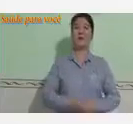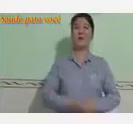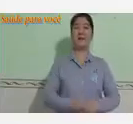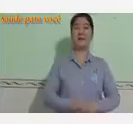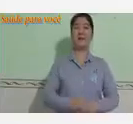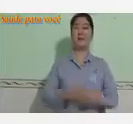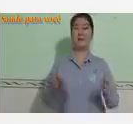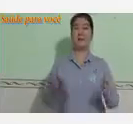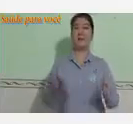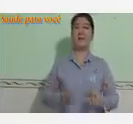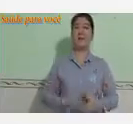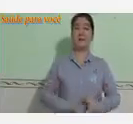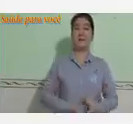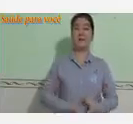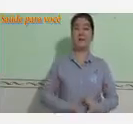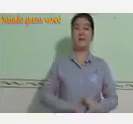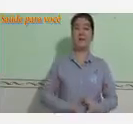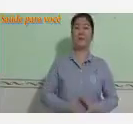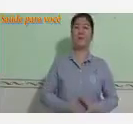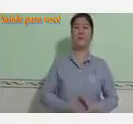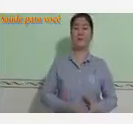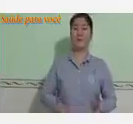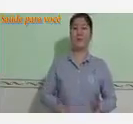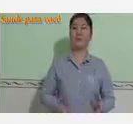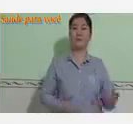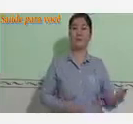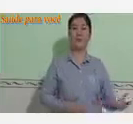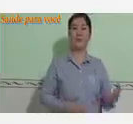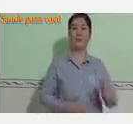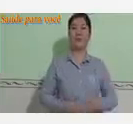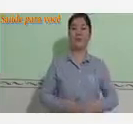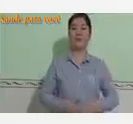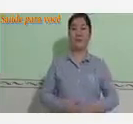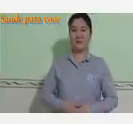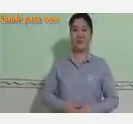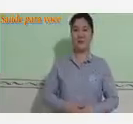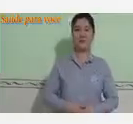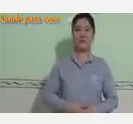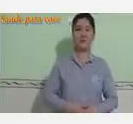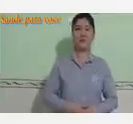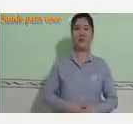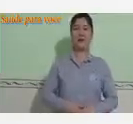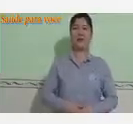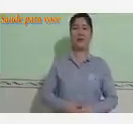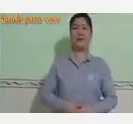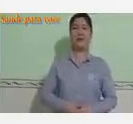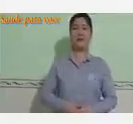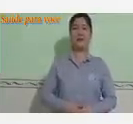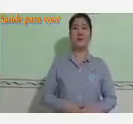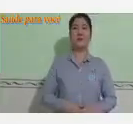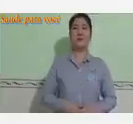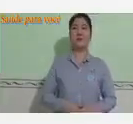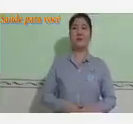AVC, alcoolismo, traumatismo craniano, encefalites, que corresponde à inflamação